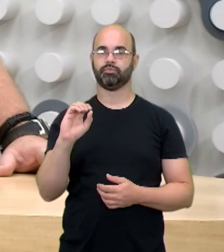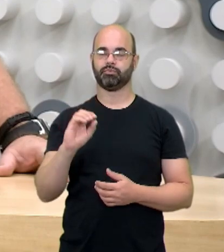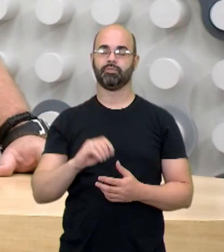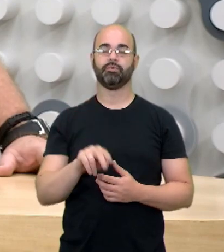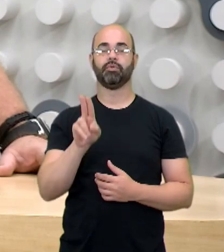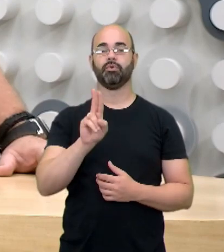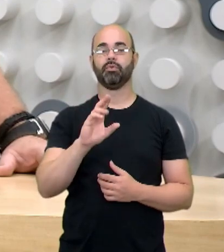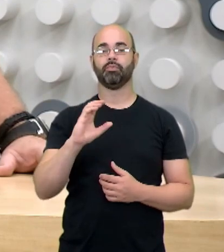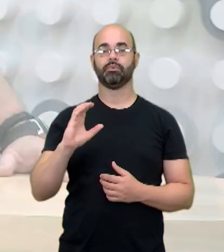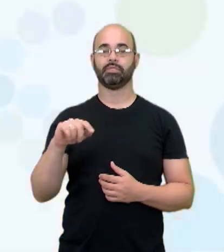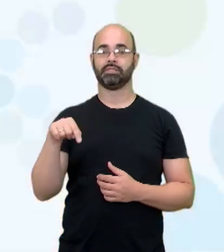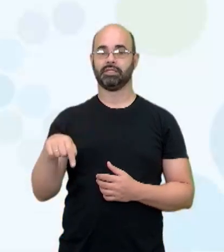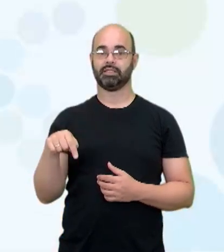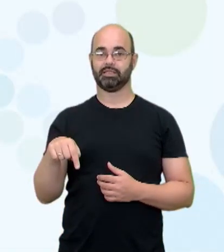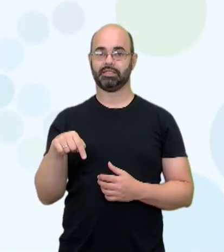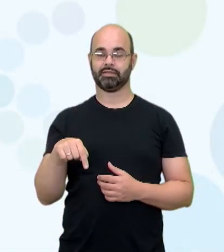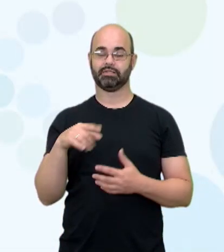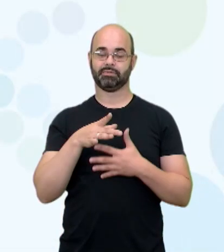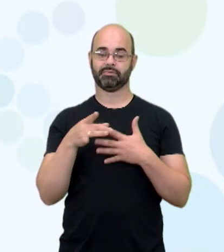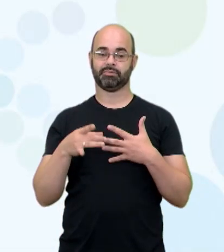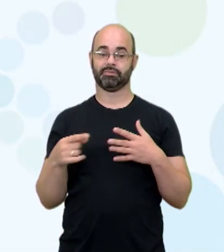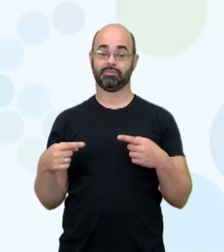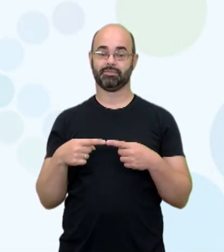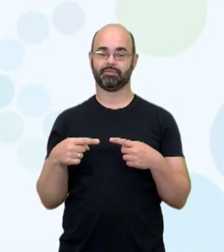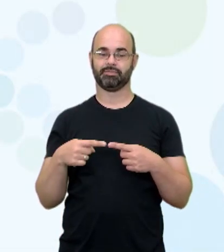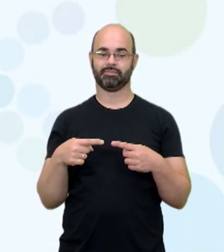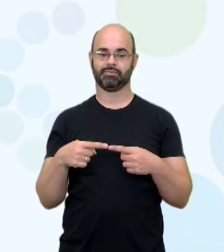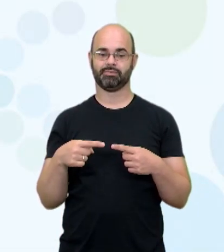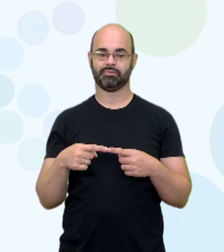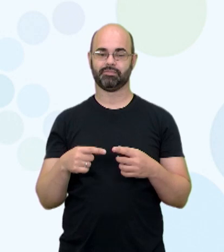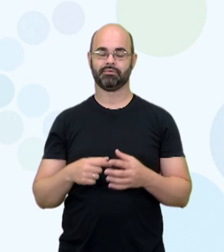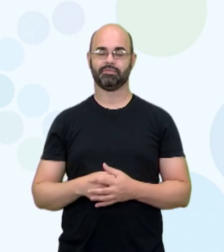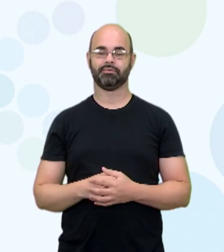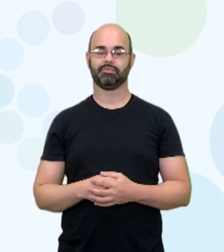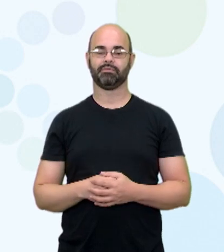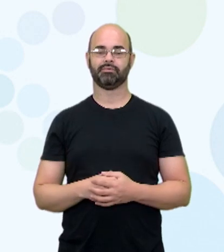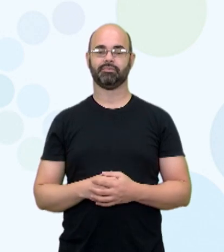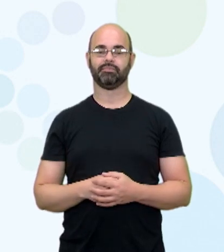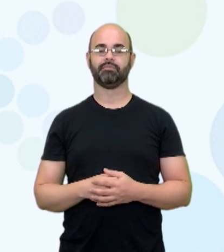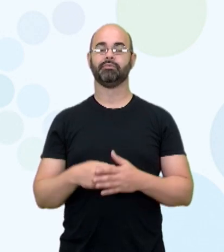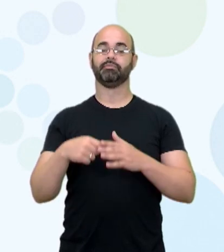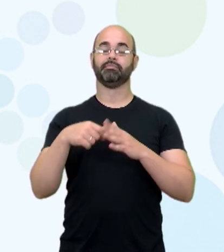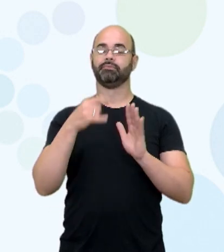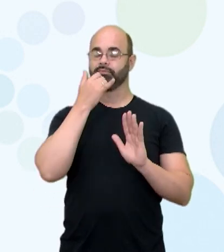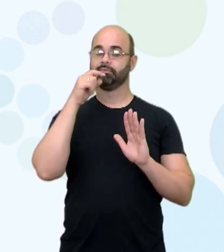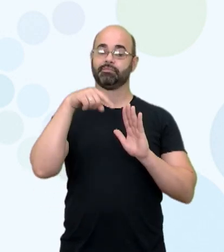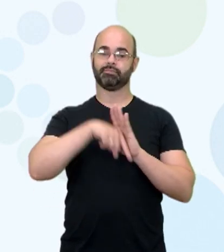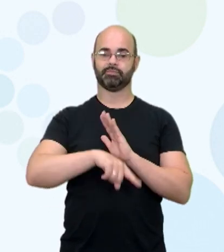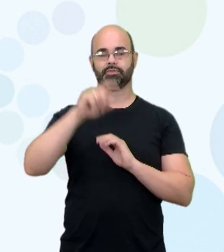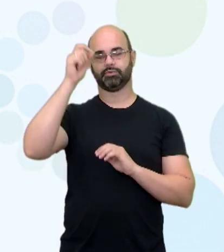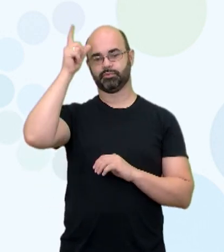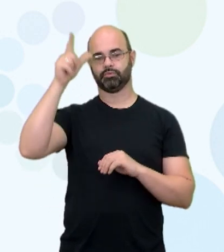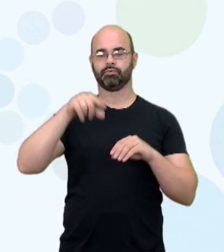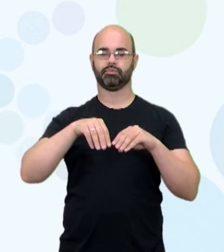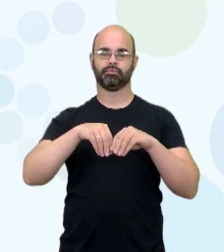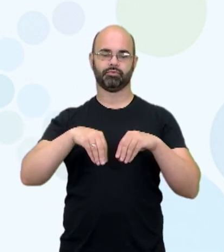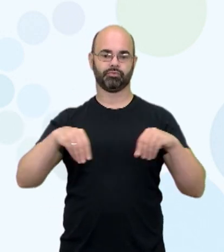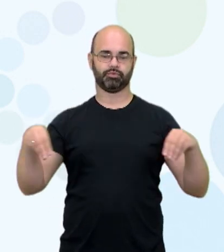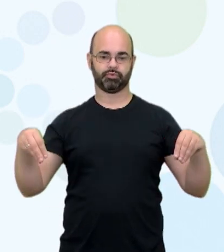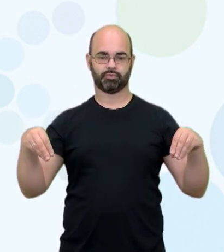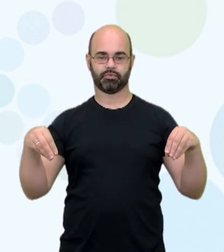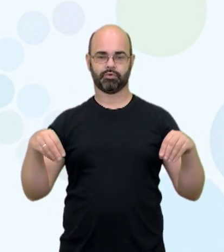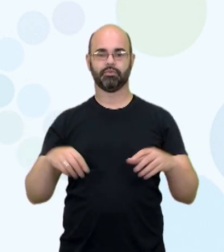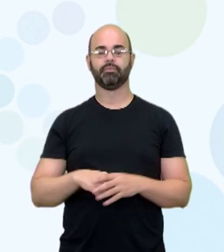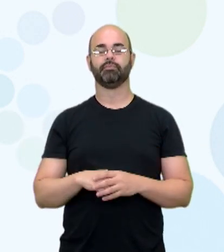faz parte deste componente aí, desculpa, vamos primeiro para o aprofundamento, né? O aprofundamento é a cultura do solo do campo à